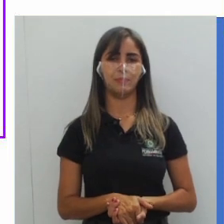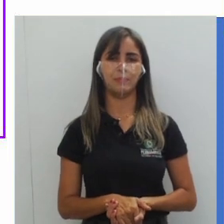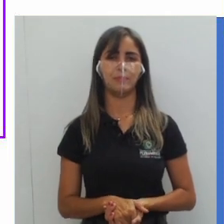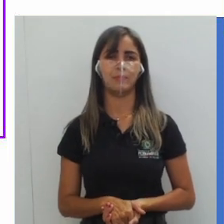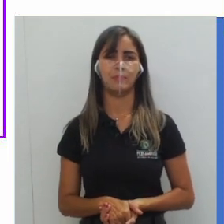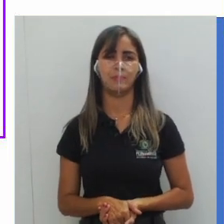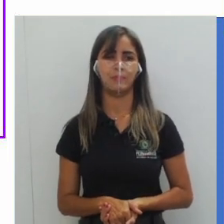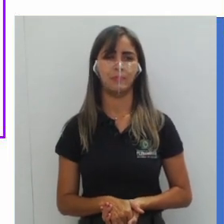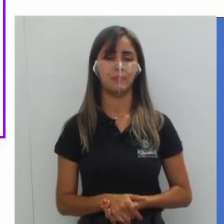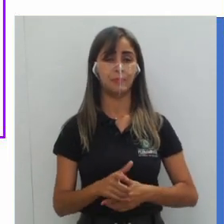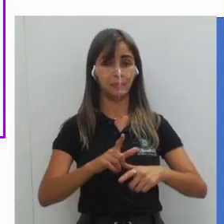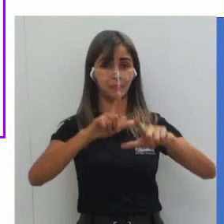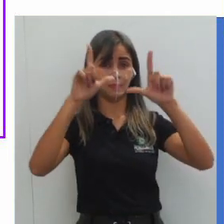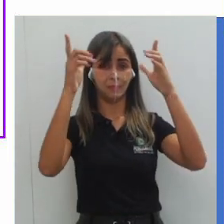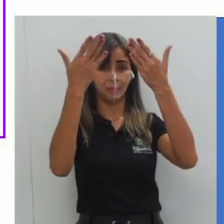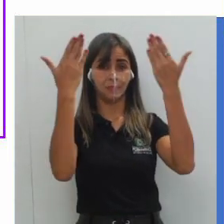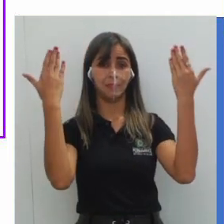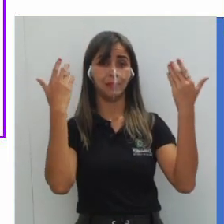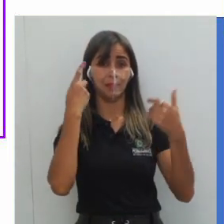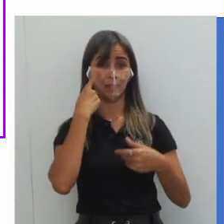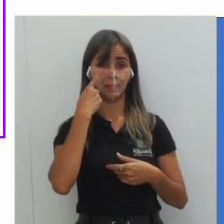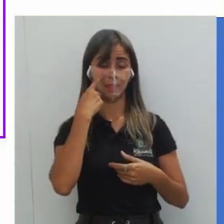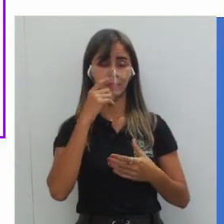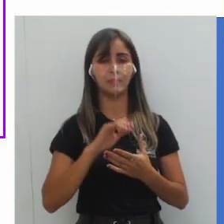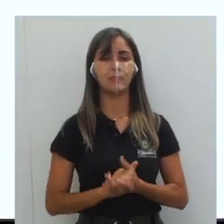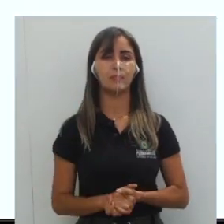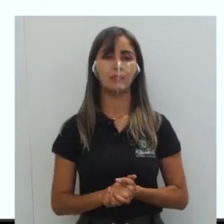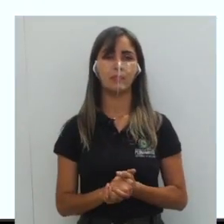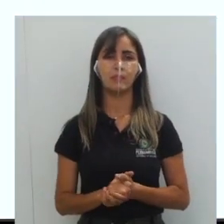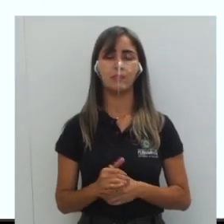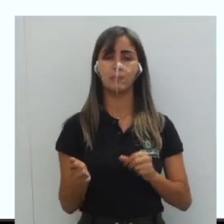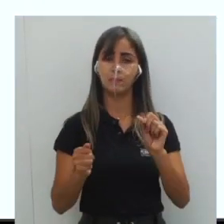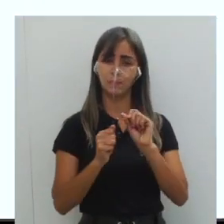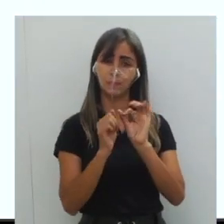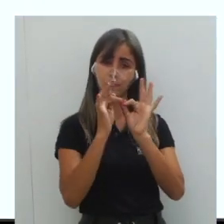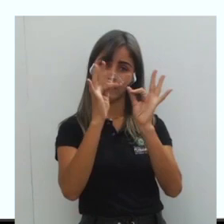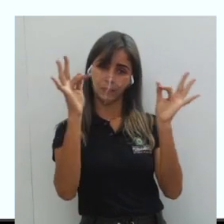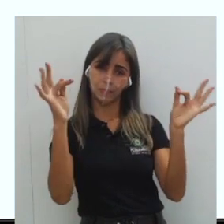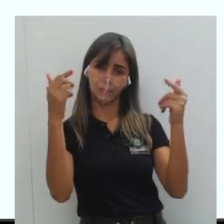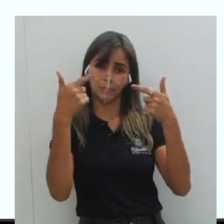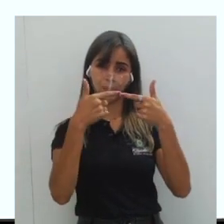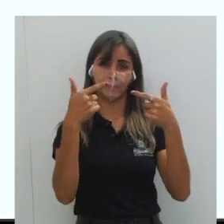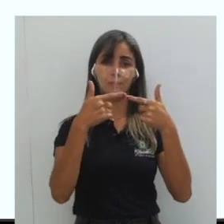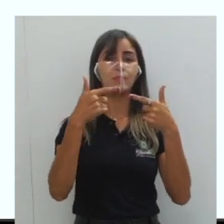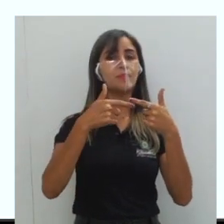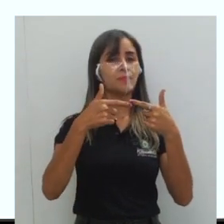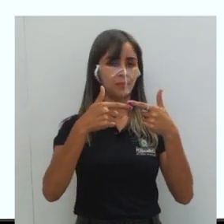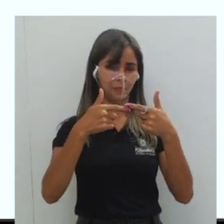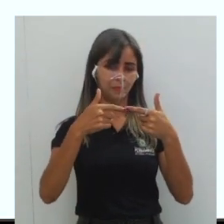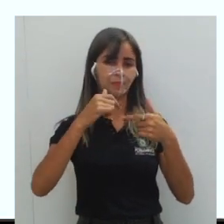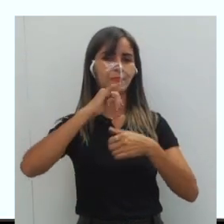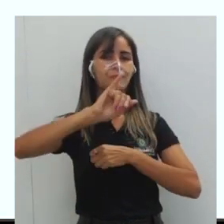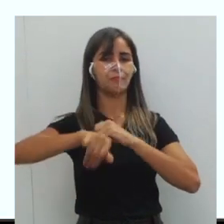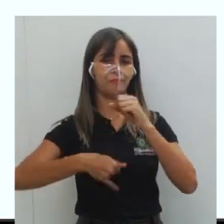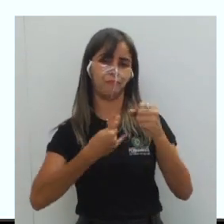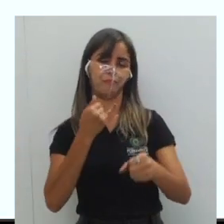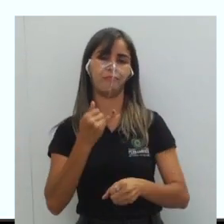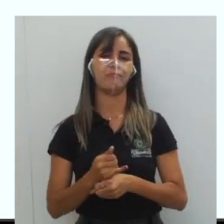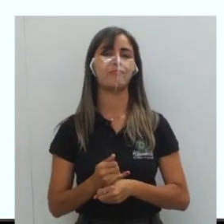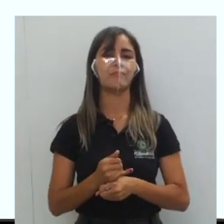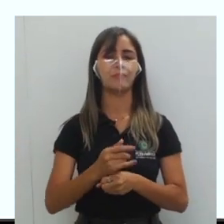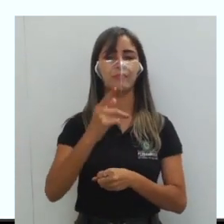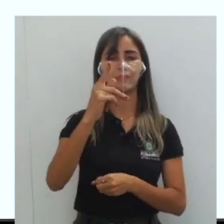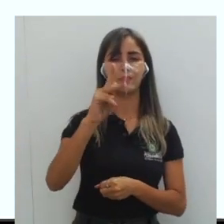popular than Marvel. Então vejam que a gente cria essa sentença dentro da fórmula que eu mostrei. Sujeito, verbo